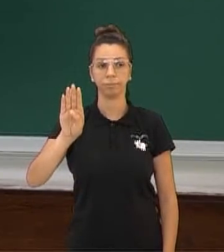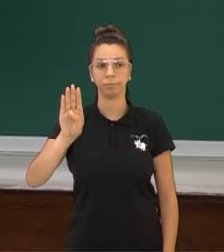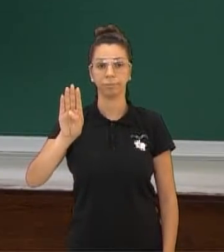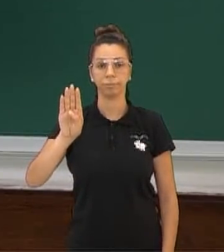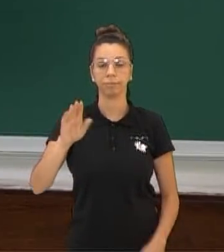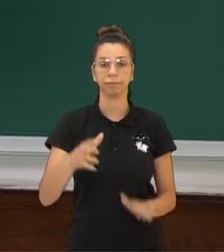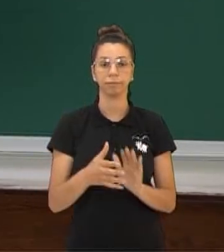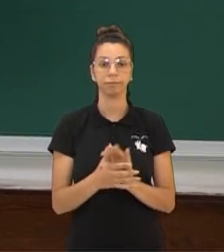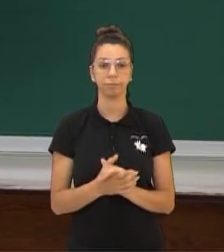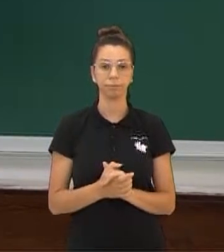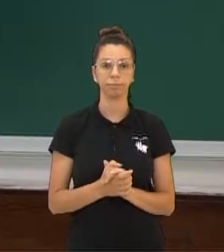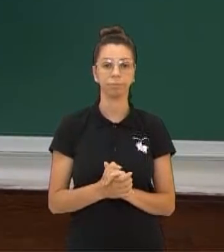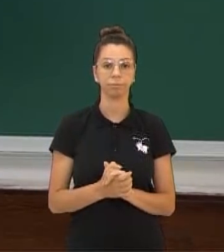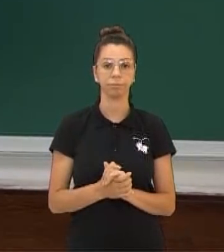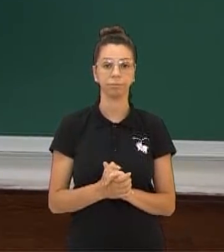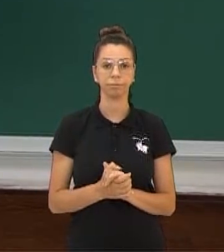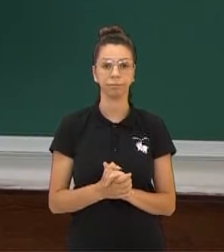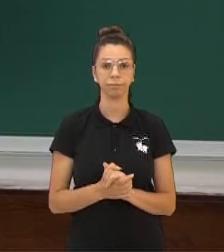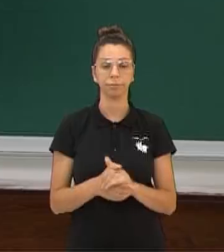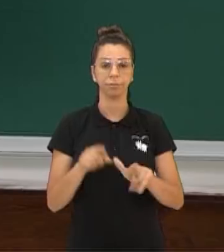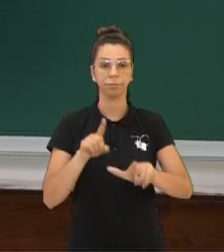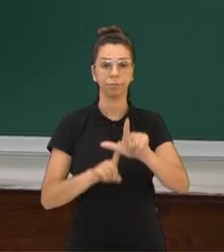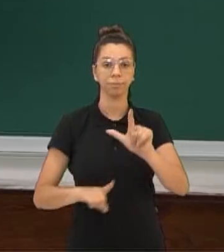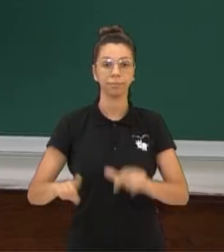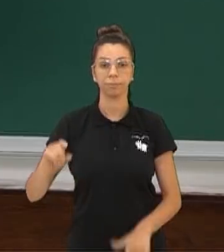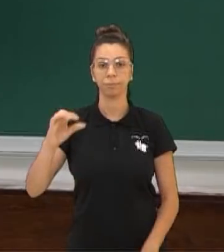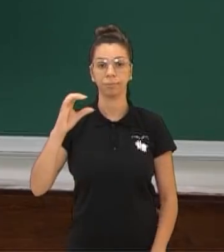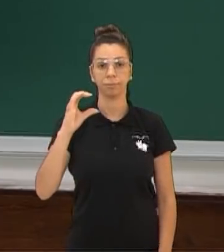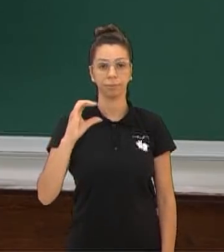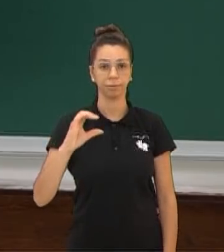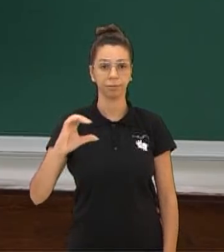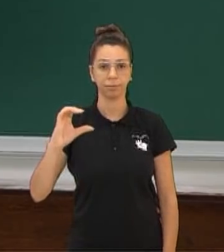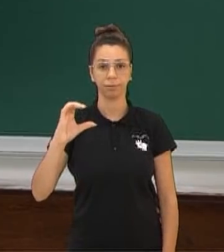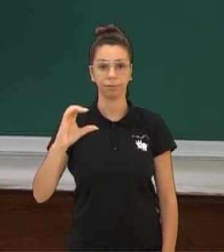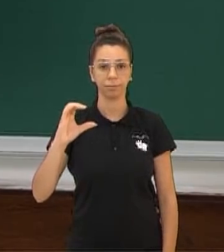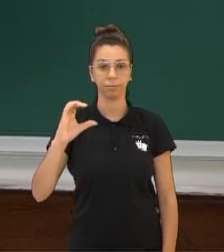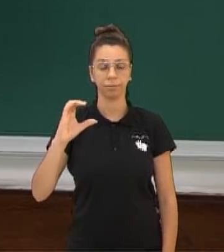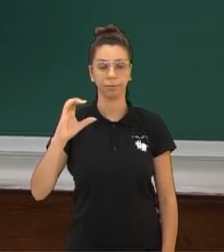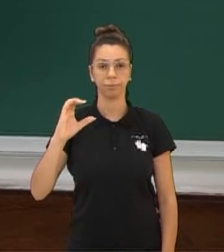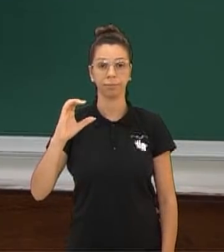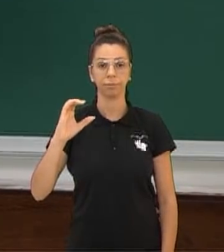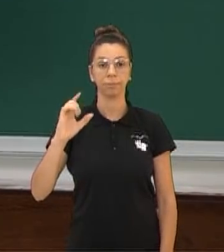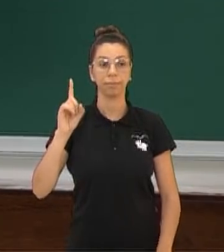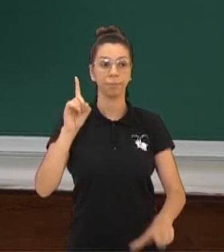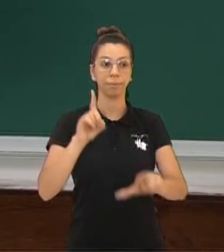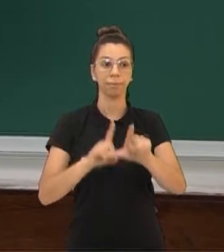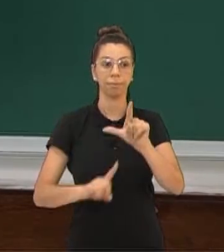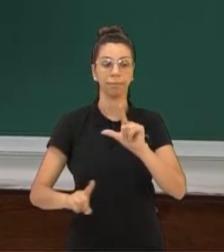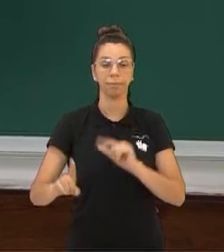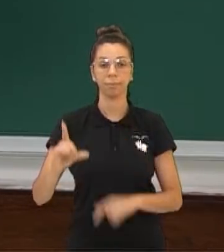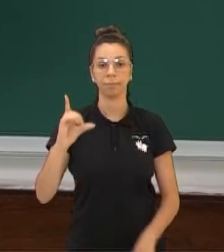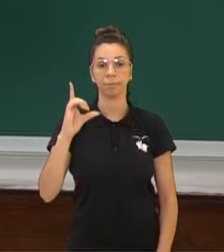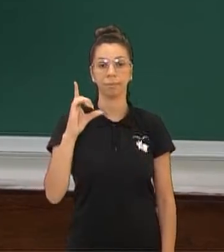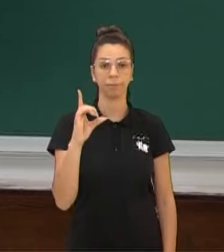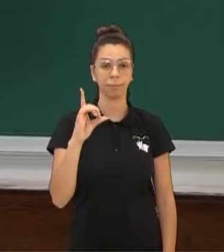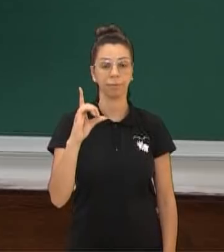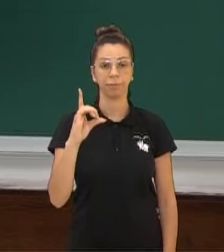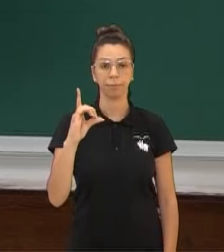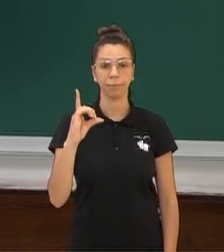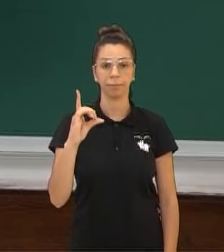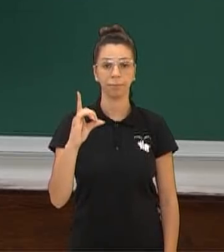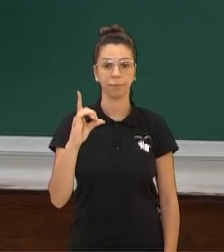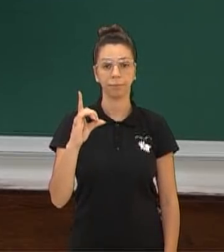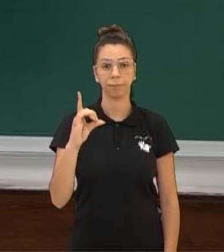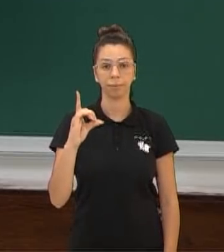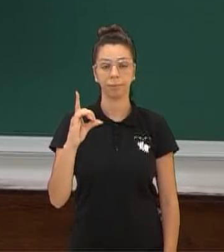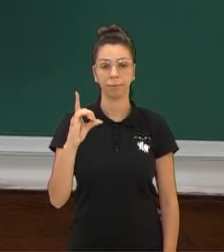unhappy. Letter C, homeless e beautiful. E letter D,